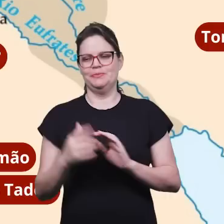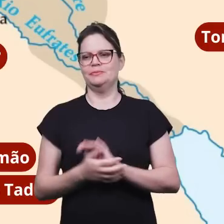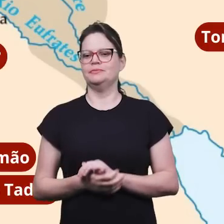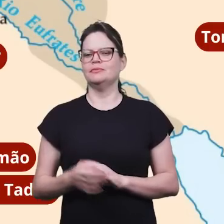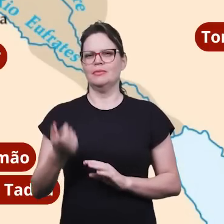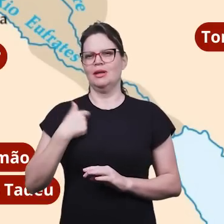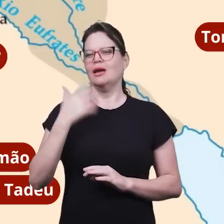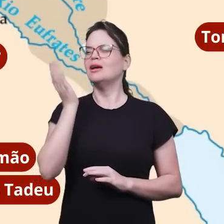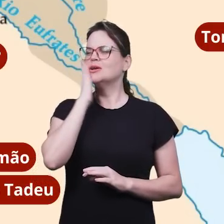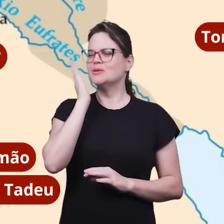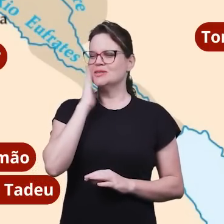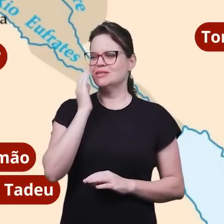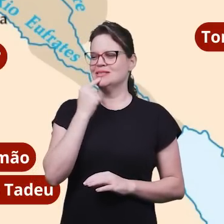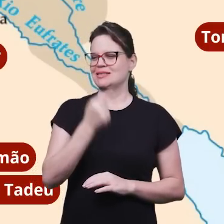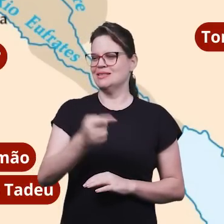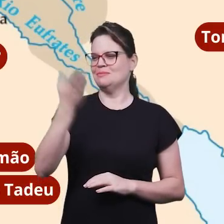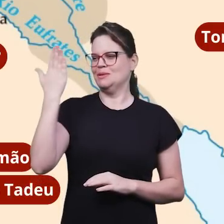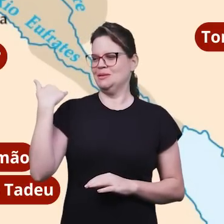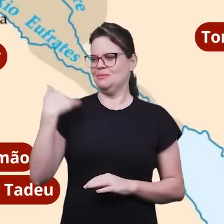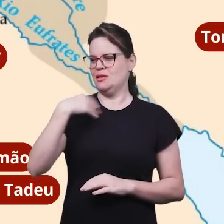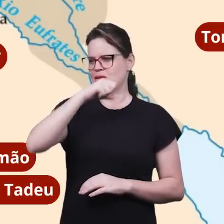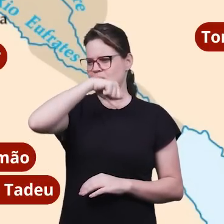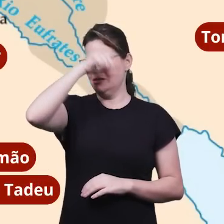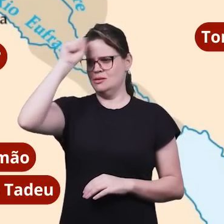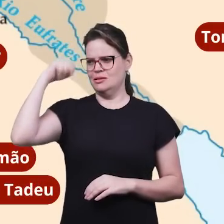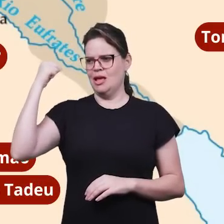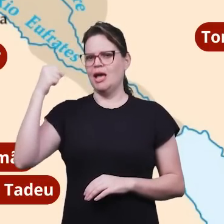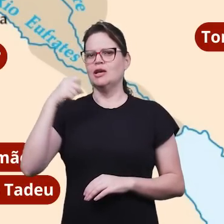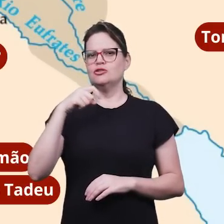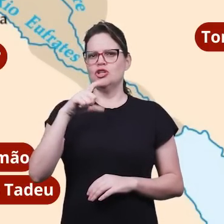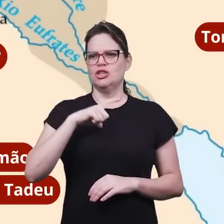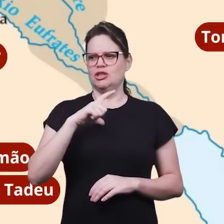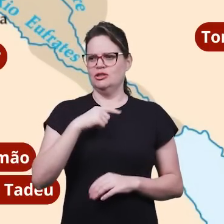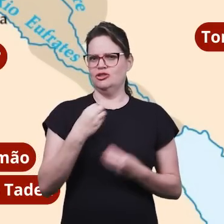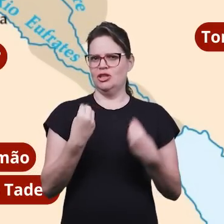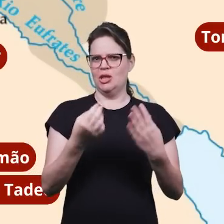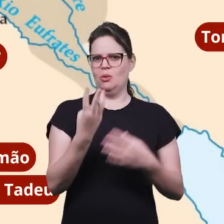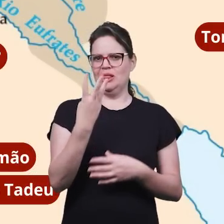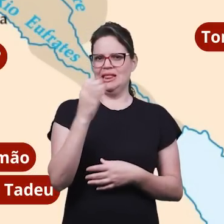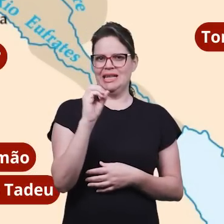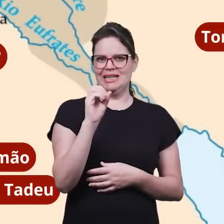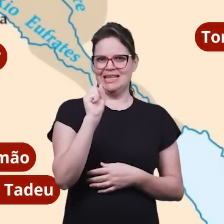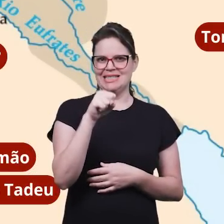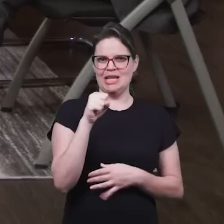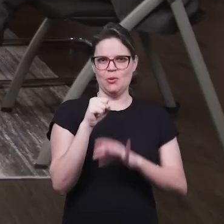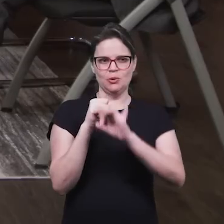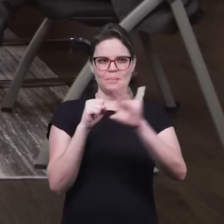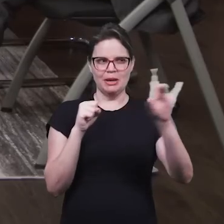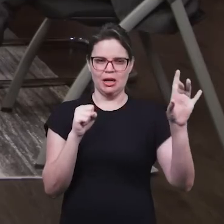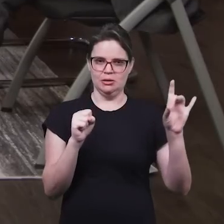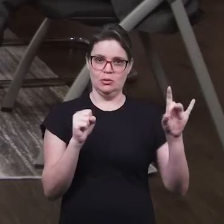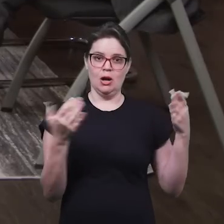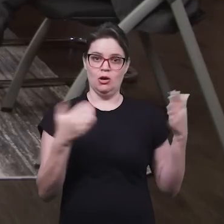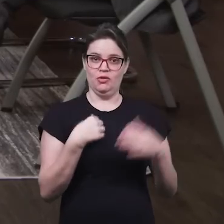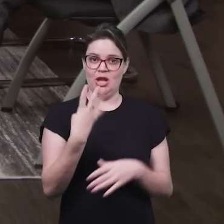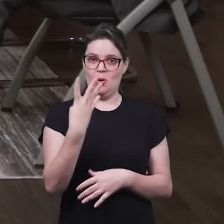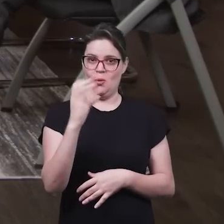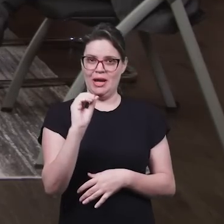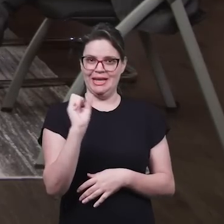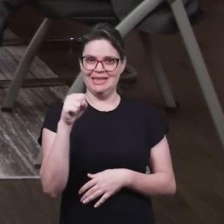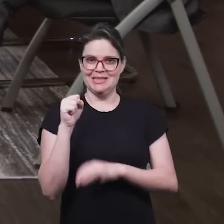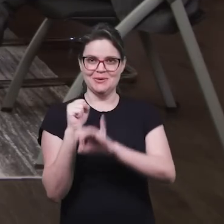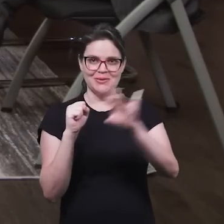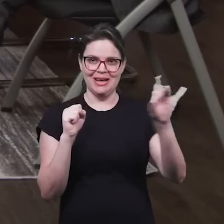uma coisa aqui. Eu sei que na semana passada o Sérgio foi muito rude com vocês, deu 30 segundos para cada um. Eu vou dar 40 segundos. Então, por